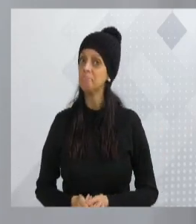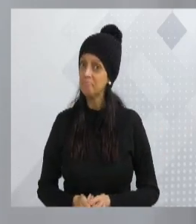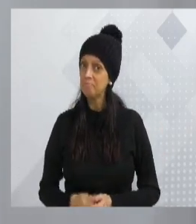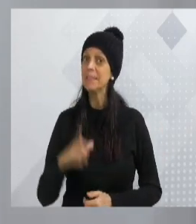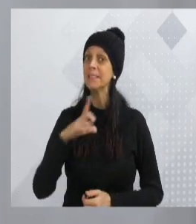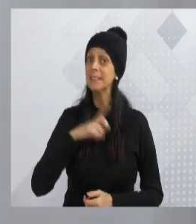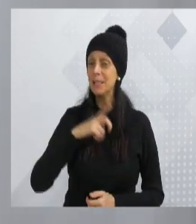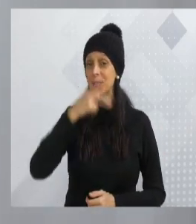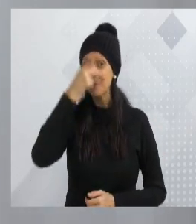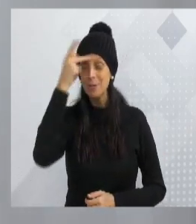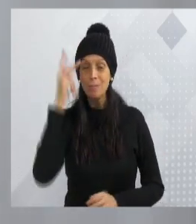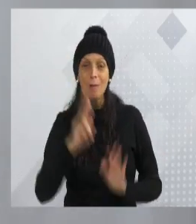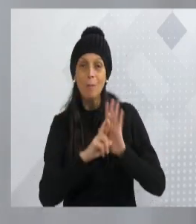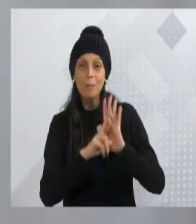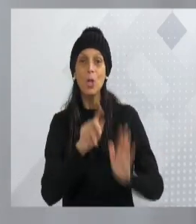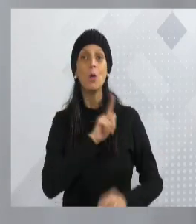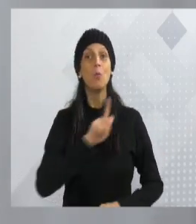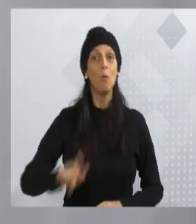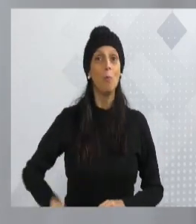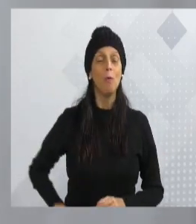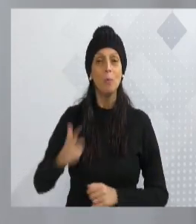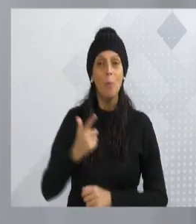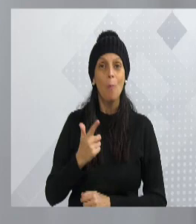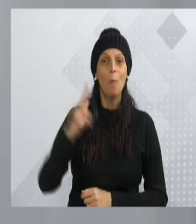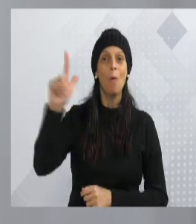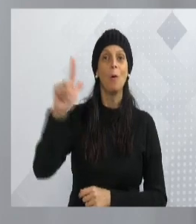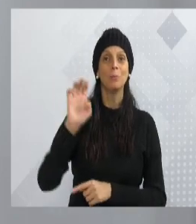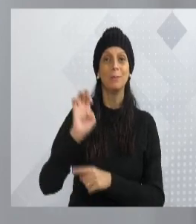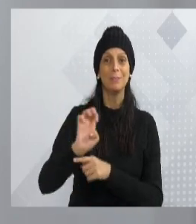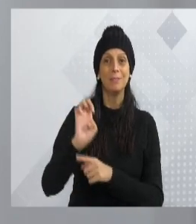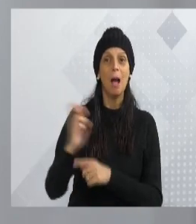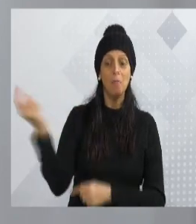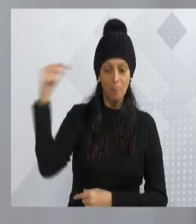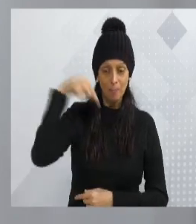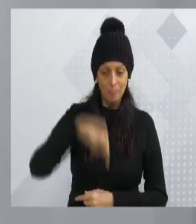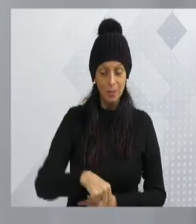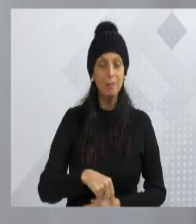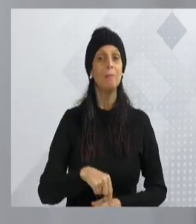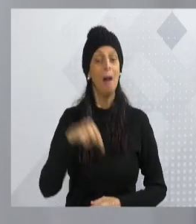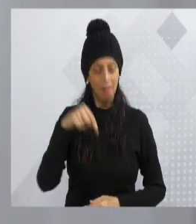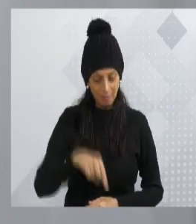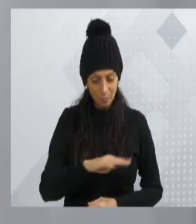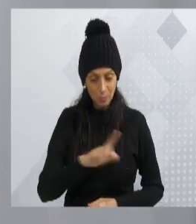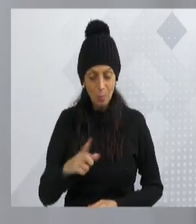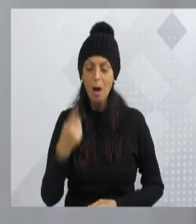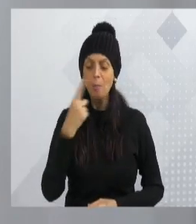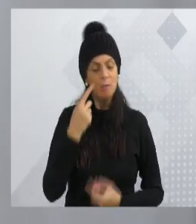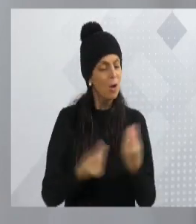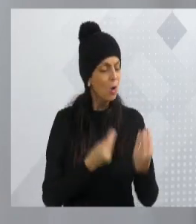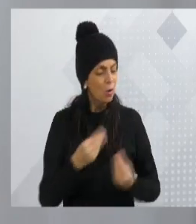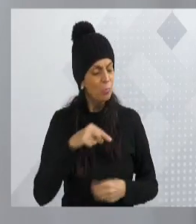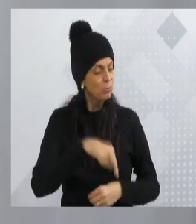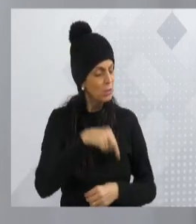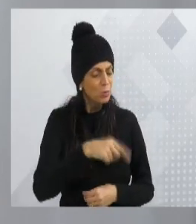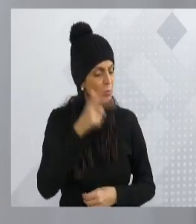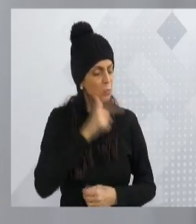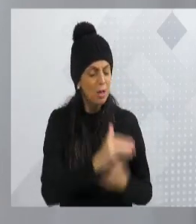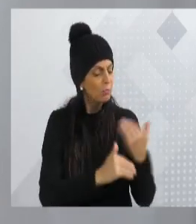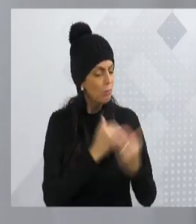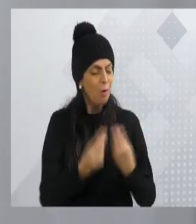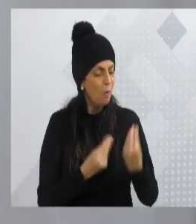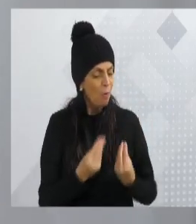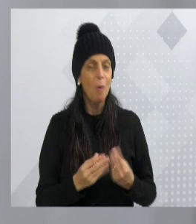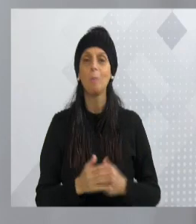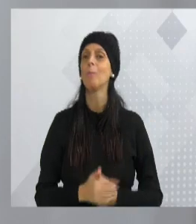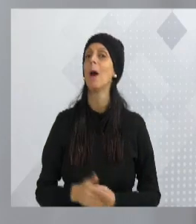representantes de governo de outros estados da Federação que estão vindo para cá para ver o que que a gente conseguiu desenvolver no nosso município para